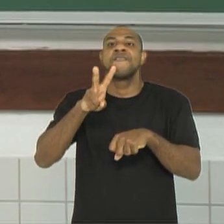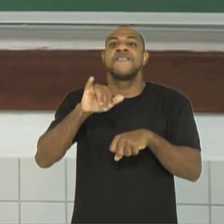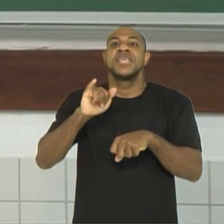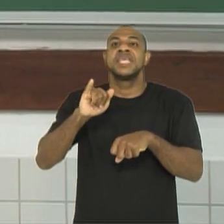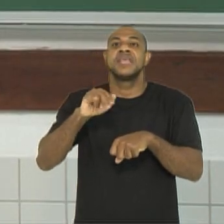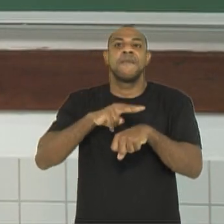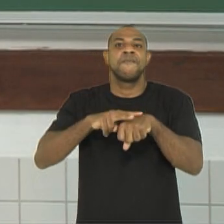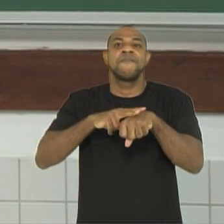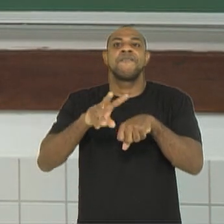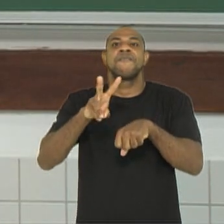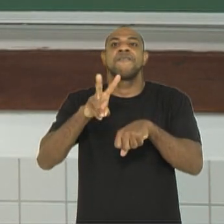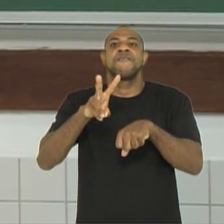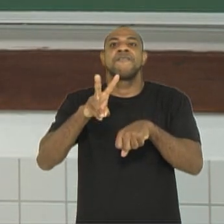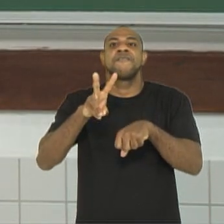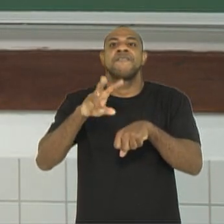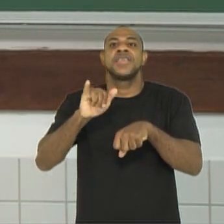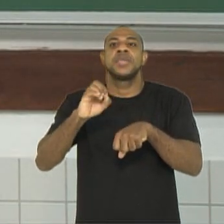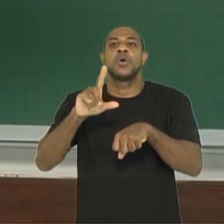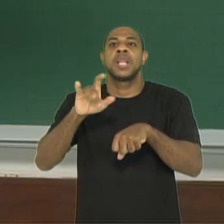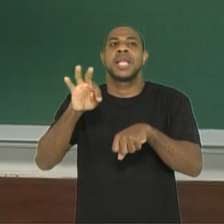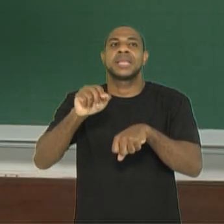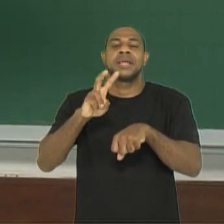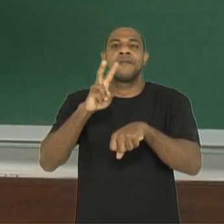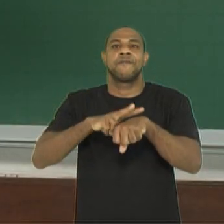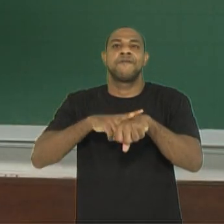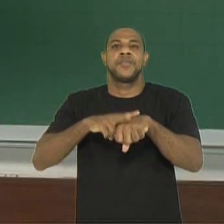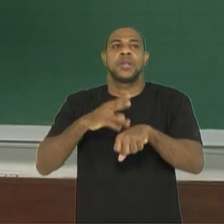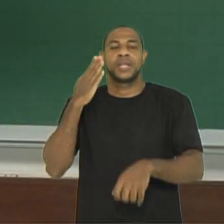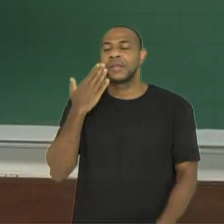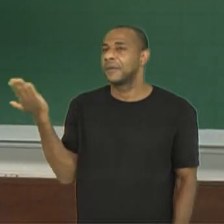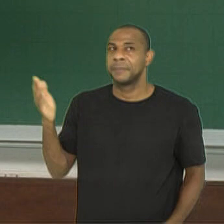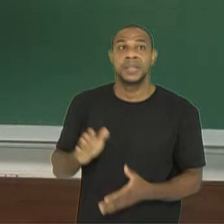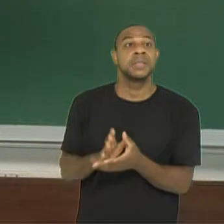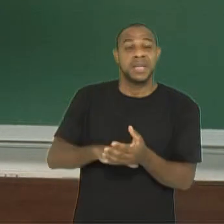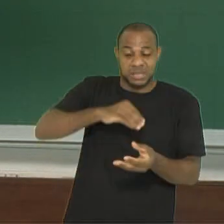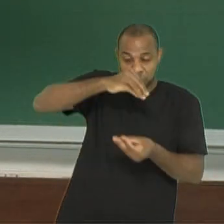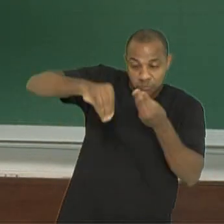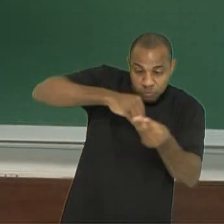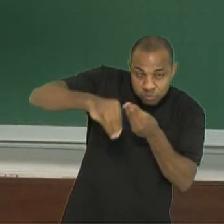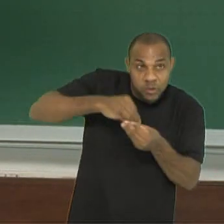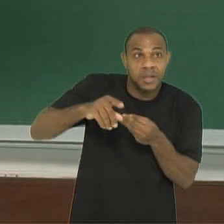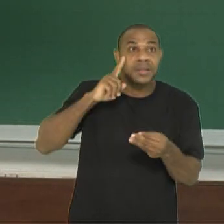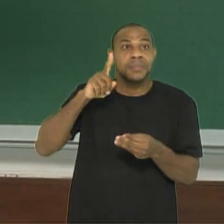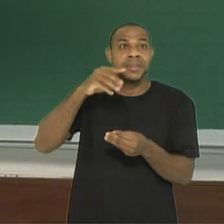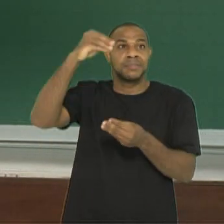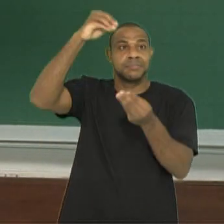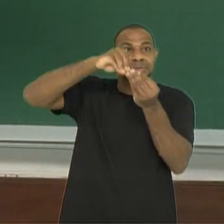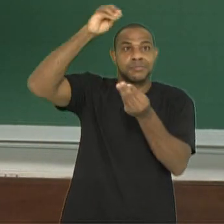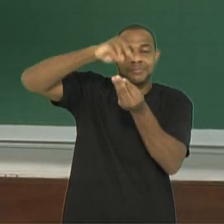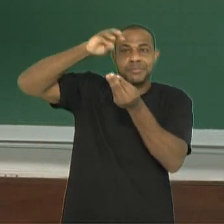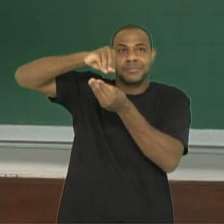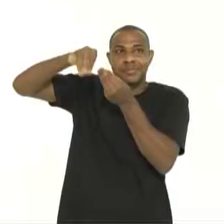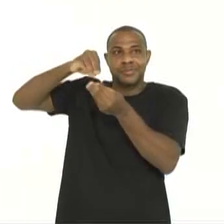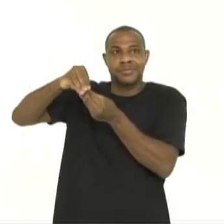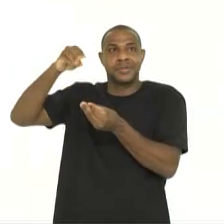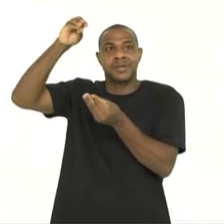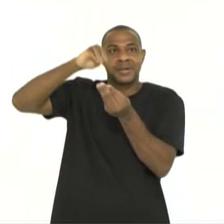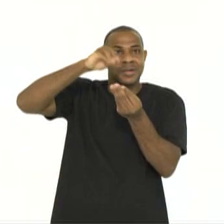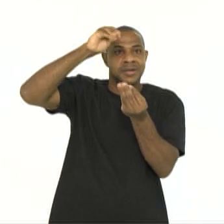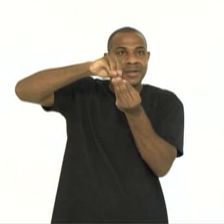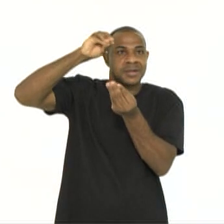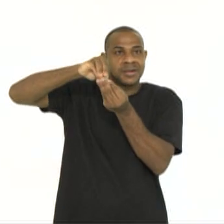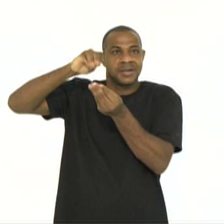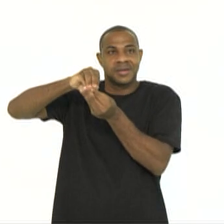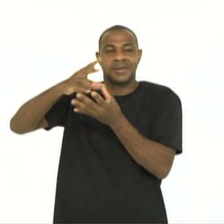misturas dessas cores. E ainda mais misturando essas cores, vamos ter mais categorias ainda, que seriam essas daqui, por exemplo, o azul